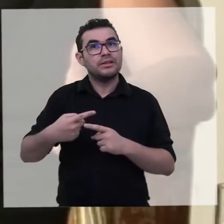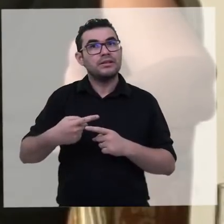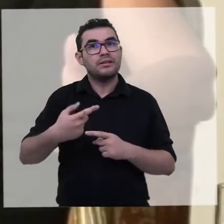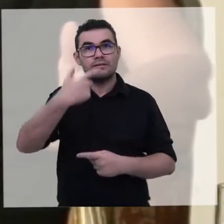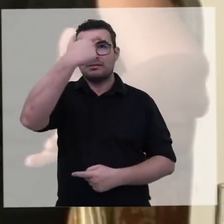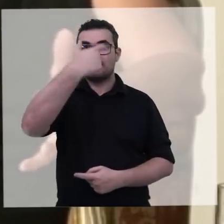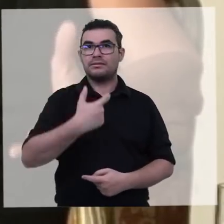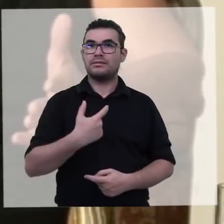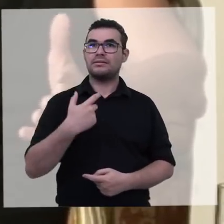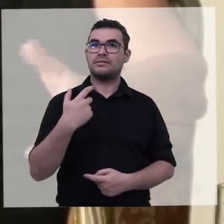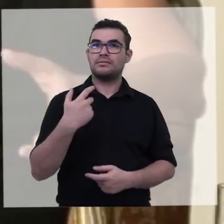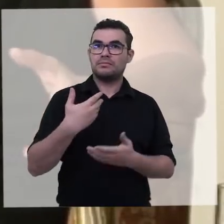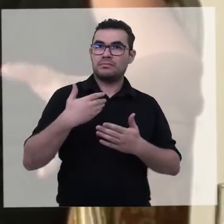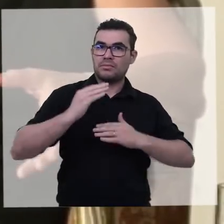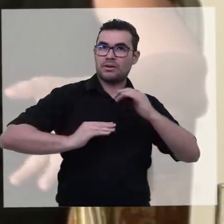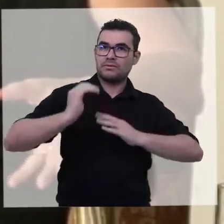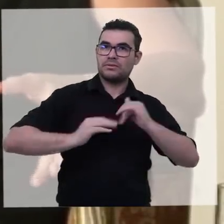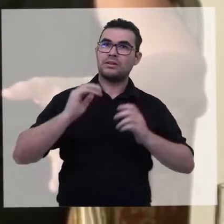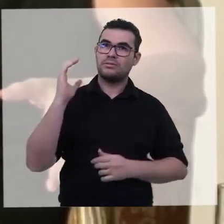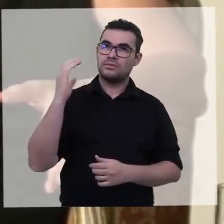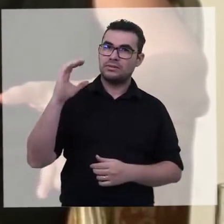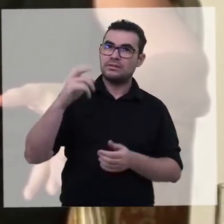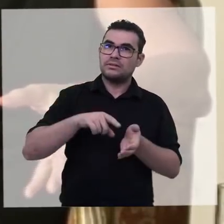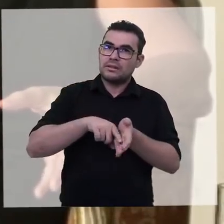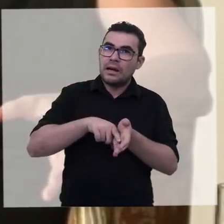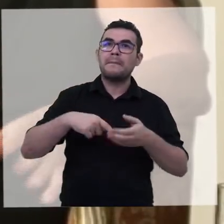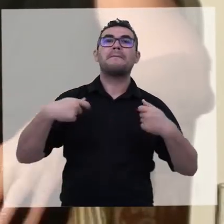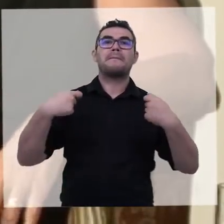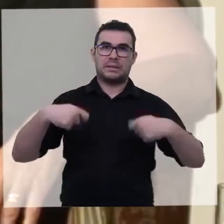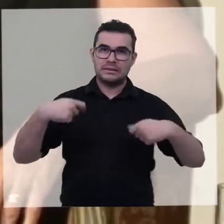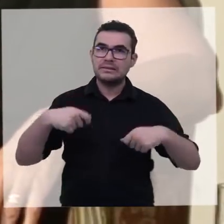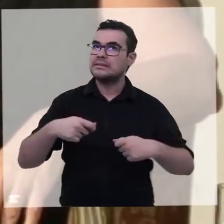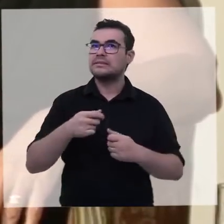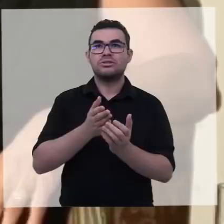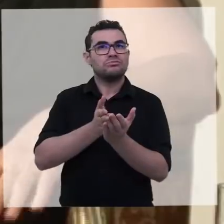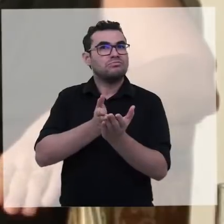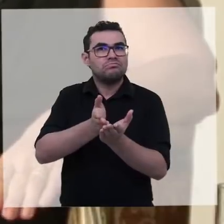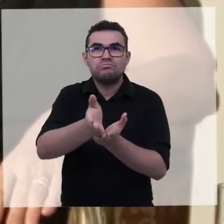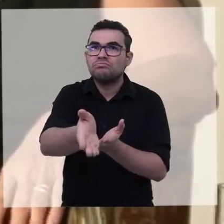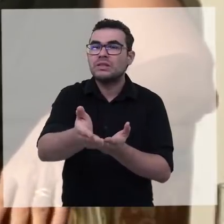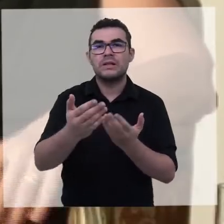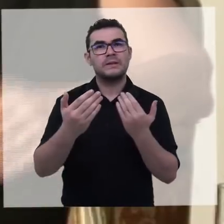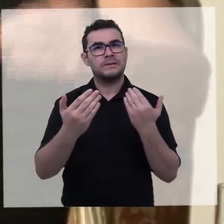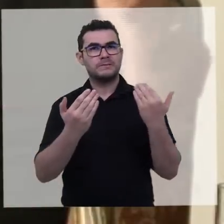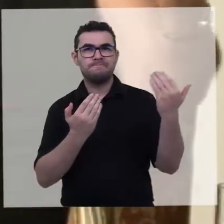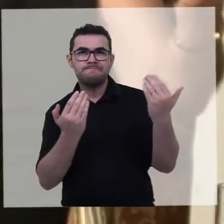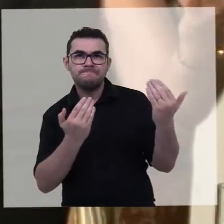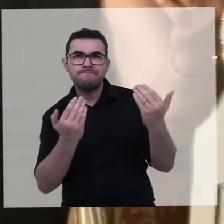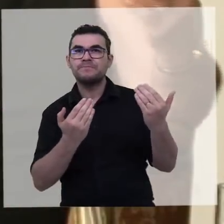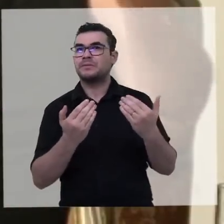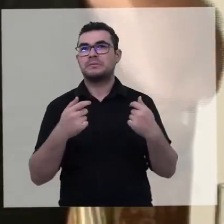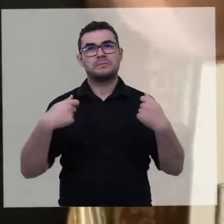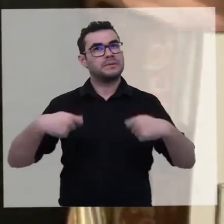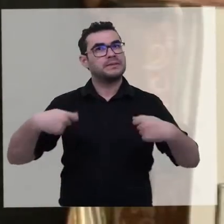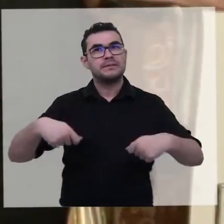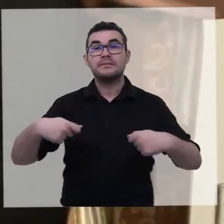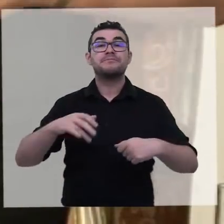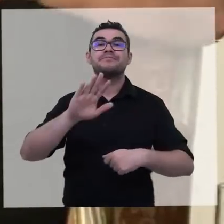cético. Você tem que fazer a coisa, mas está desconfiando o tempo todo. E